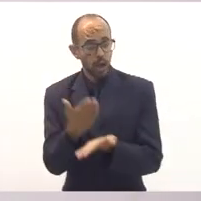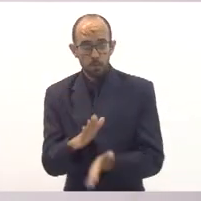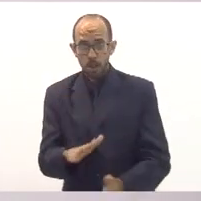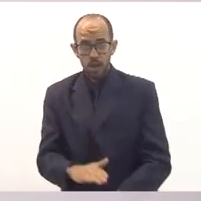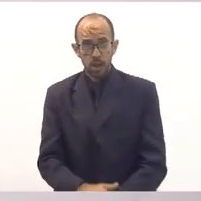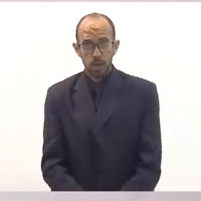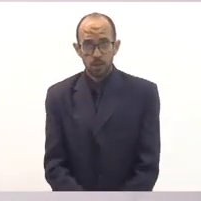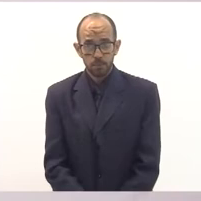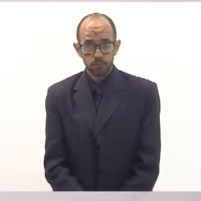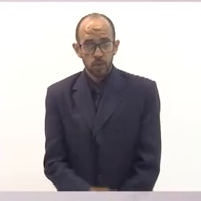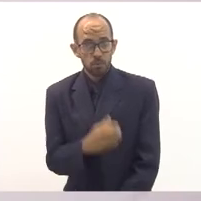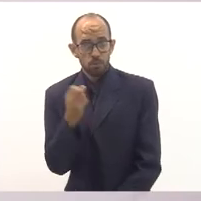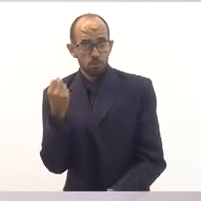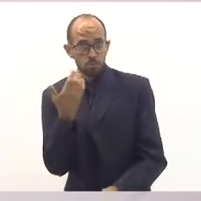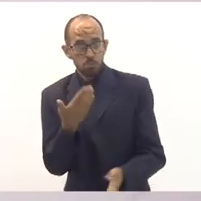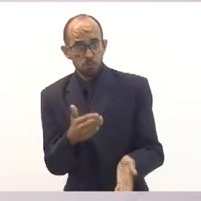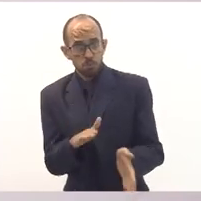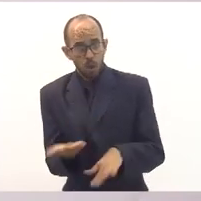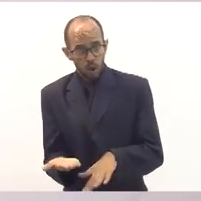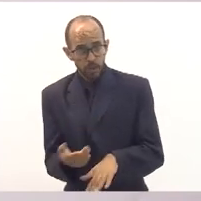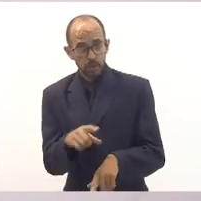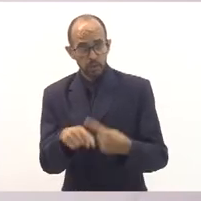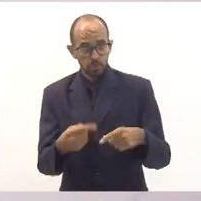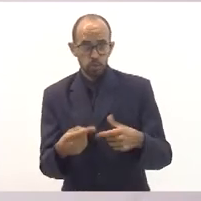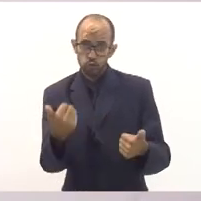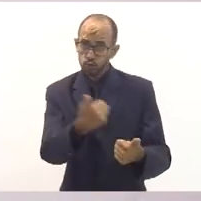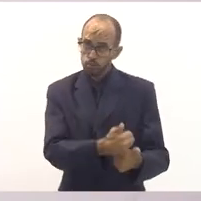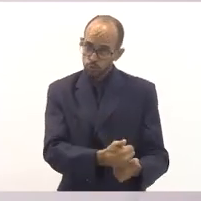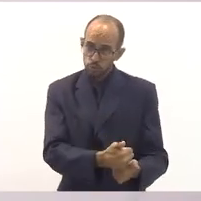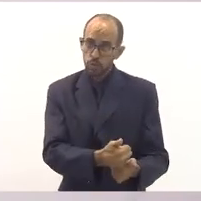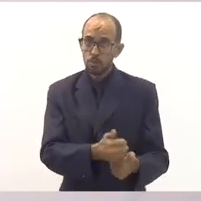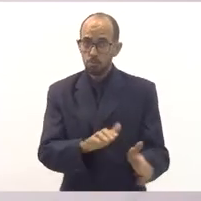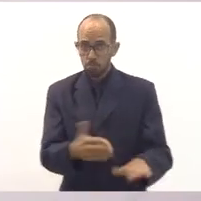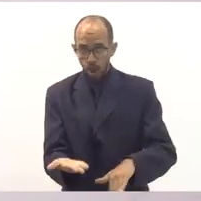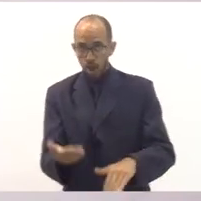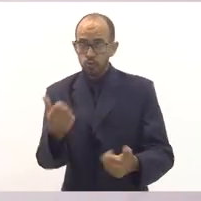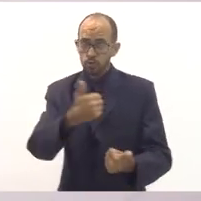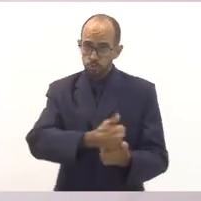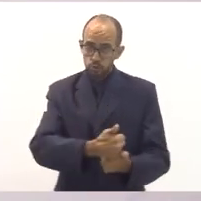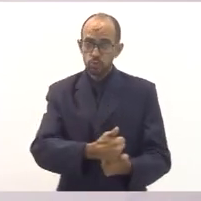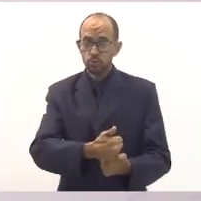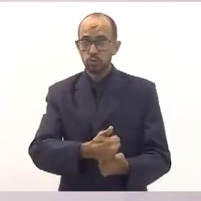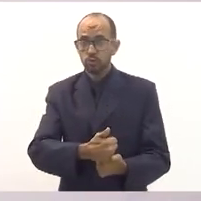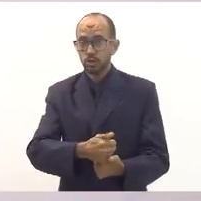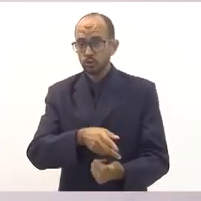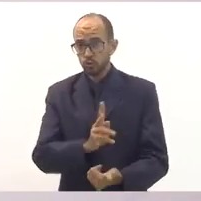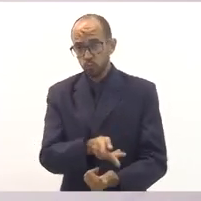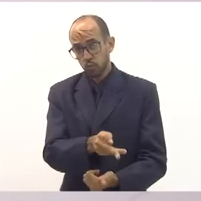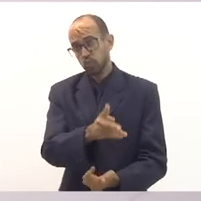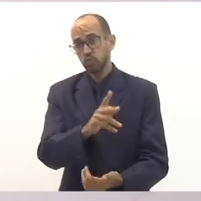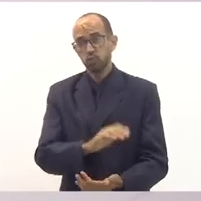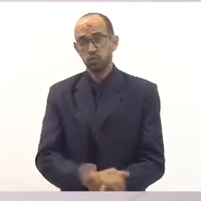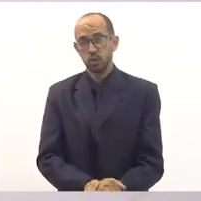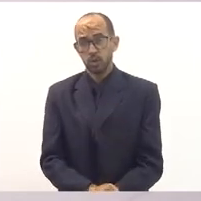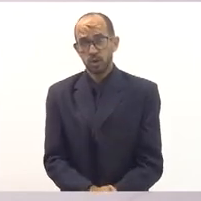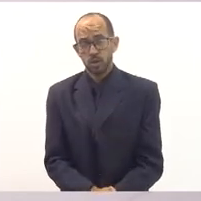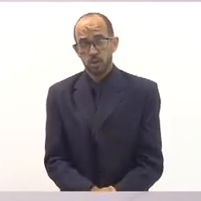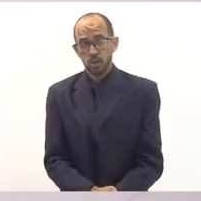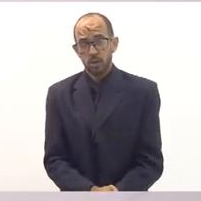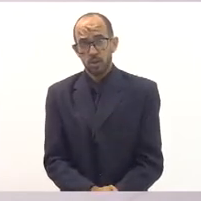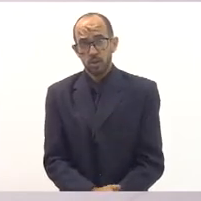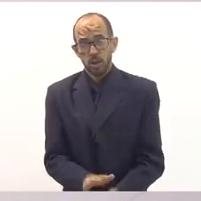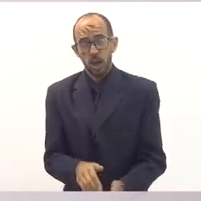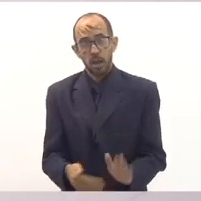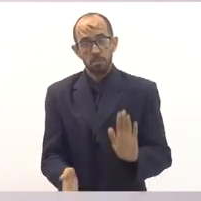morre em um vem outro e no lugar e a guerra continua e estamos nessa conta tempo então a nossa